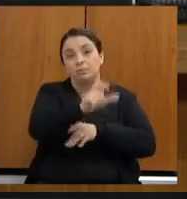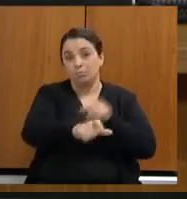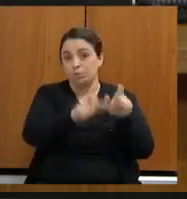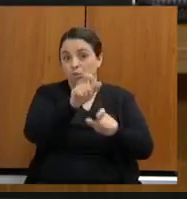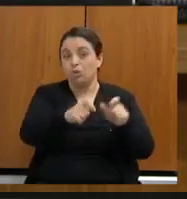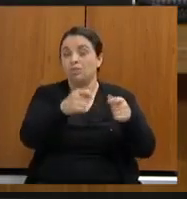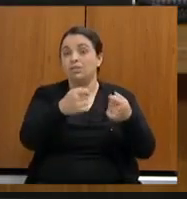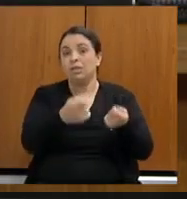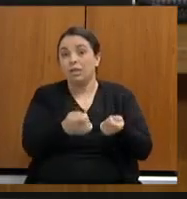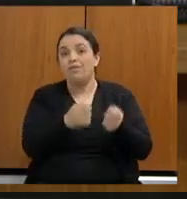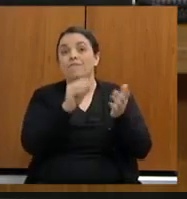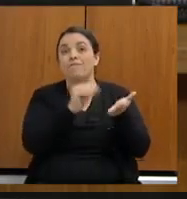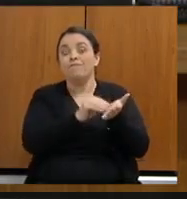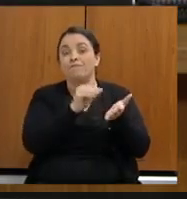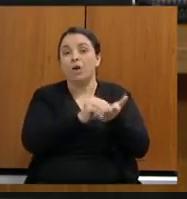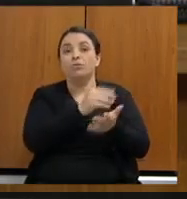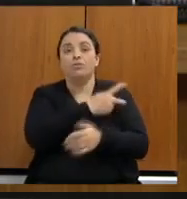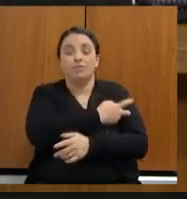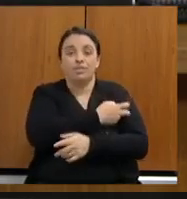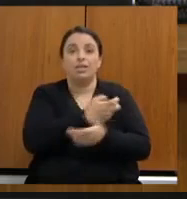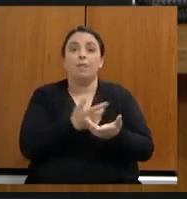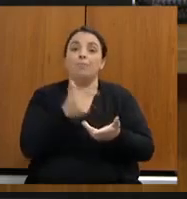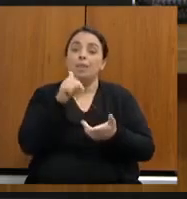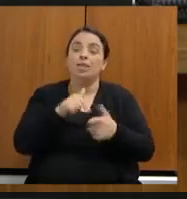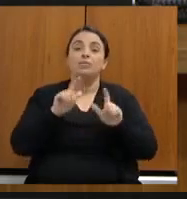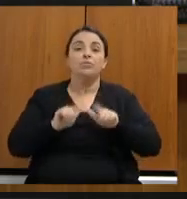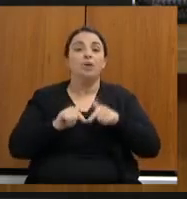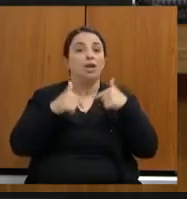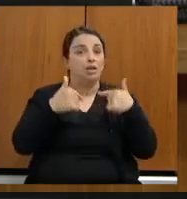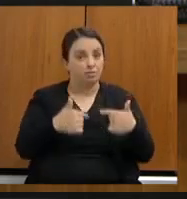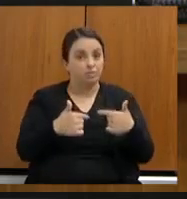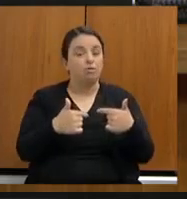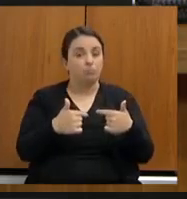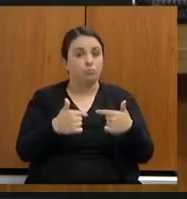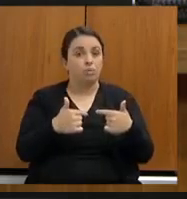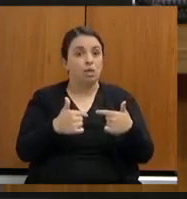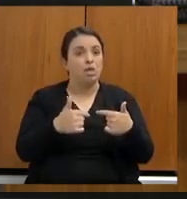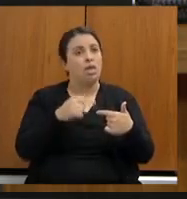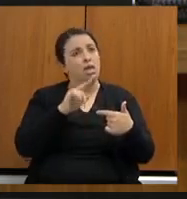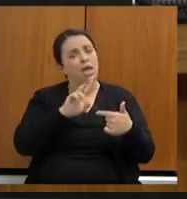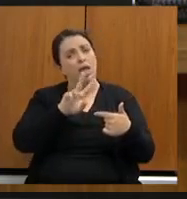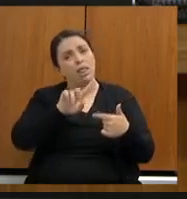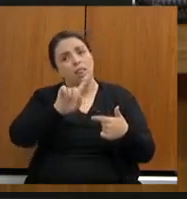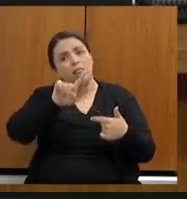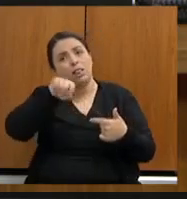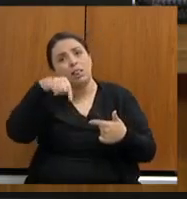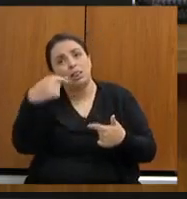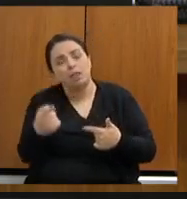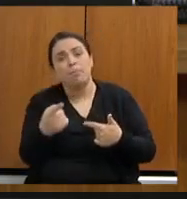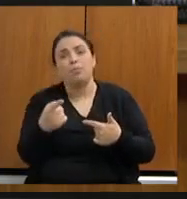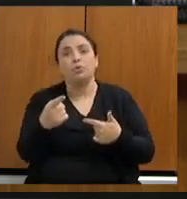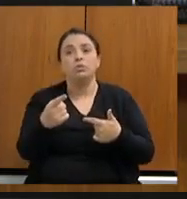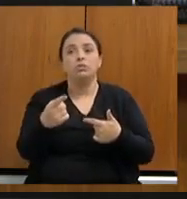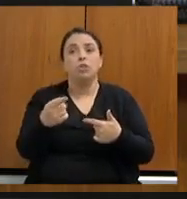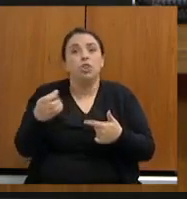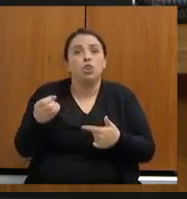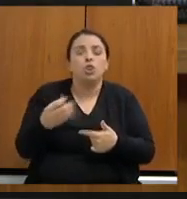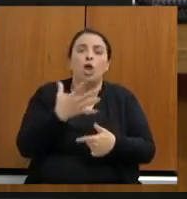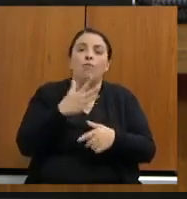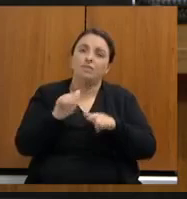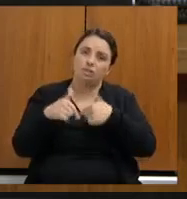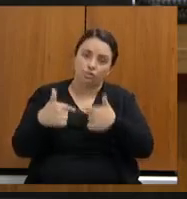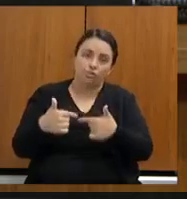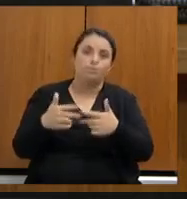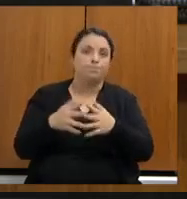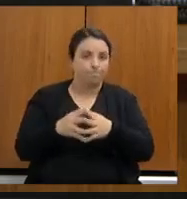ser você não estão Essa foi a medida tomada para depois dela a dividir outras medidas